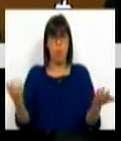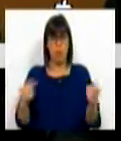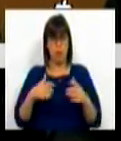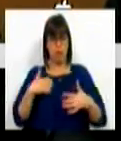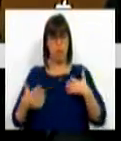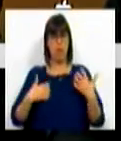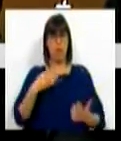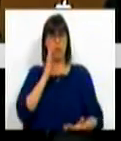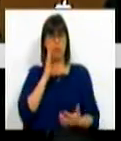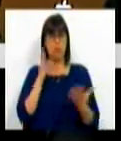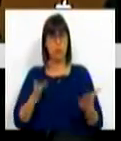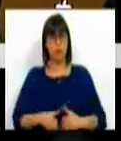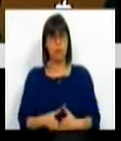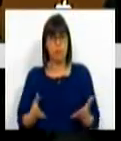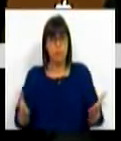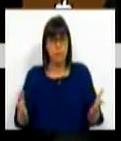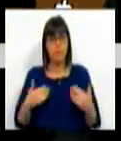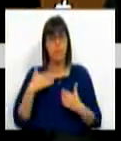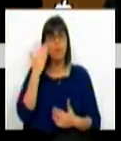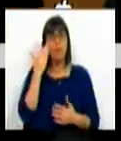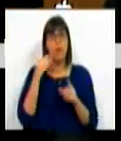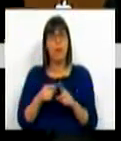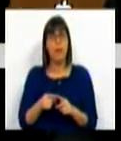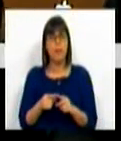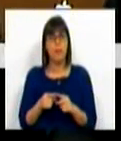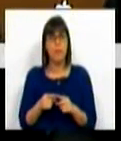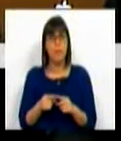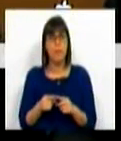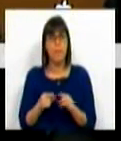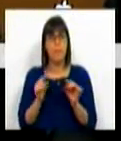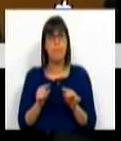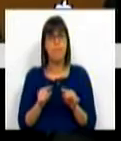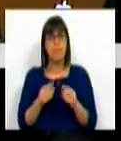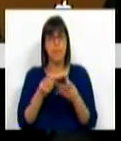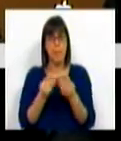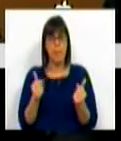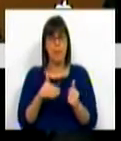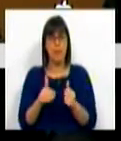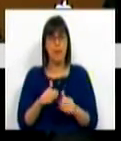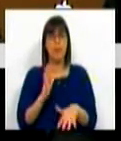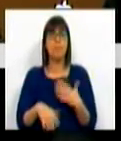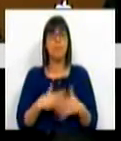nesta exaltação, como se vê, aliás, que, pronto, mas eu acho que isso vai passar.